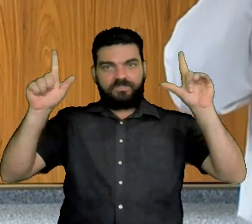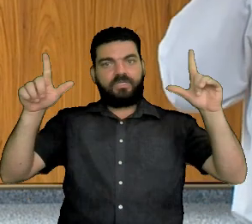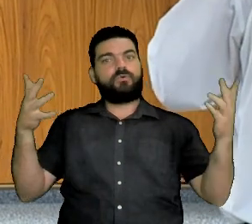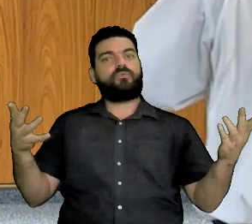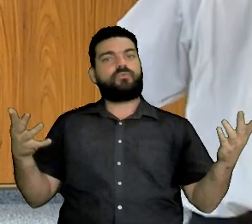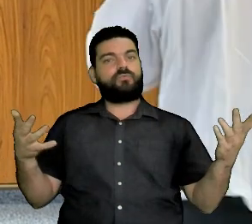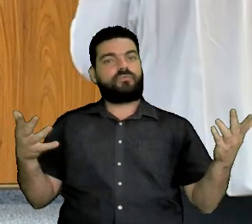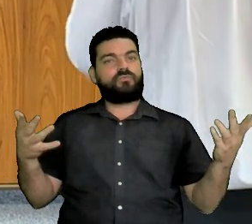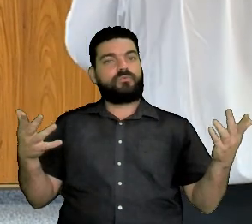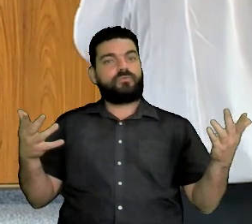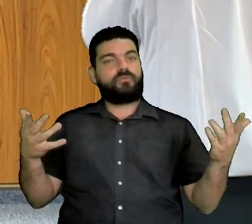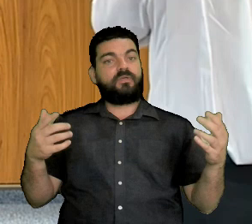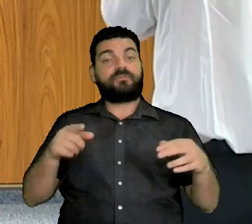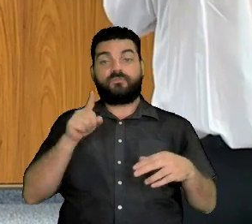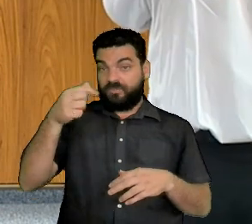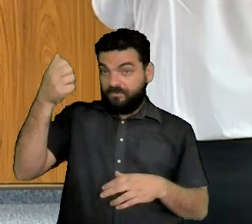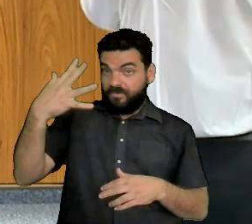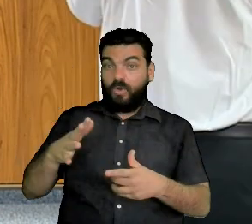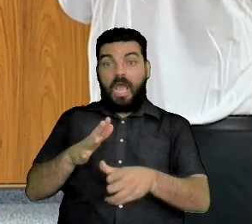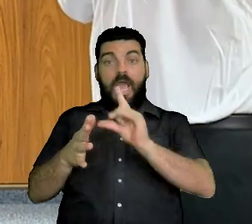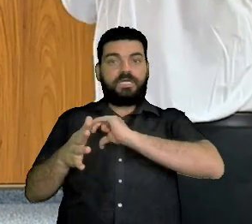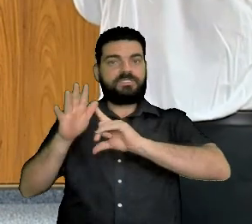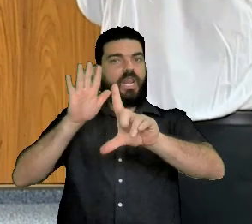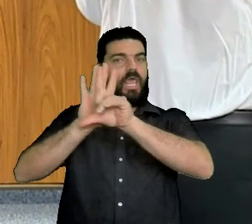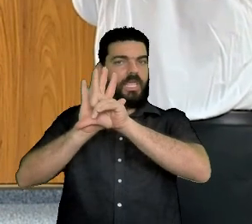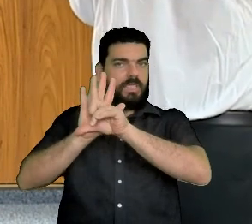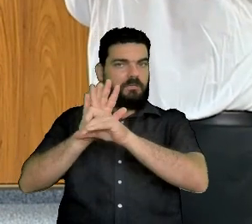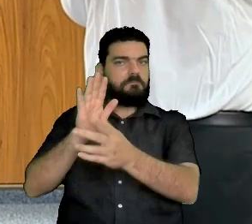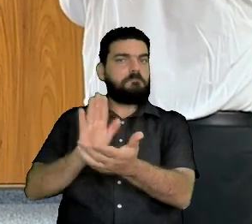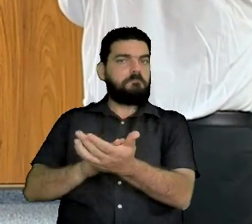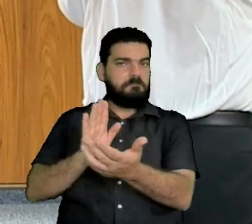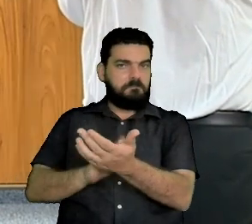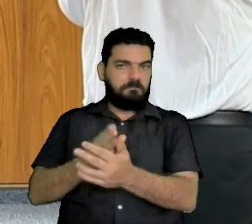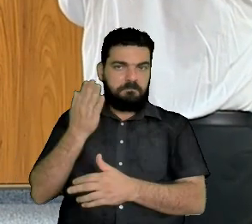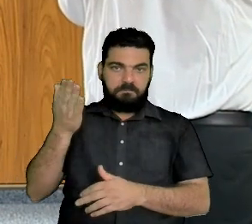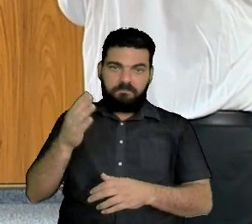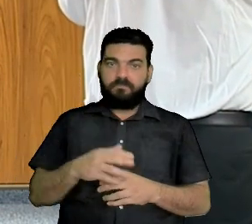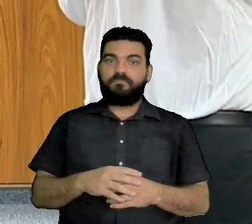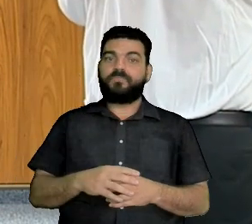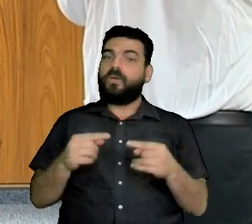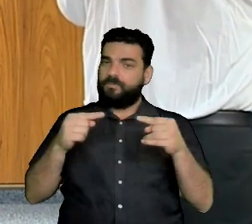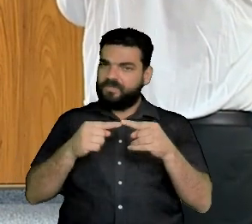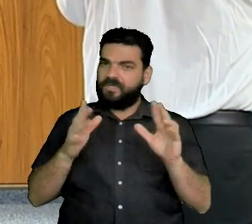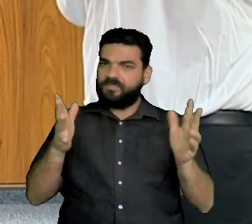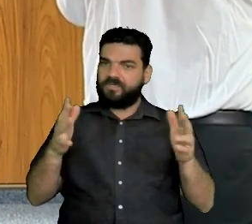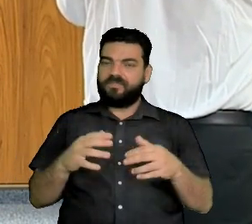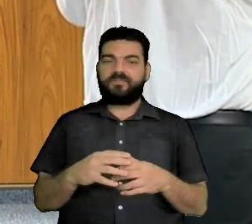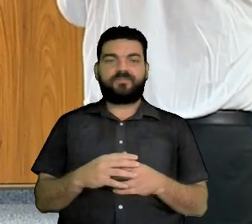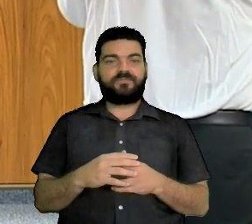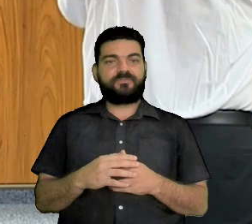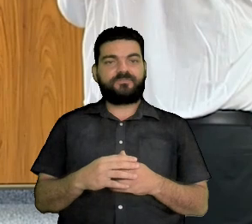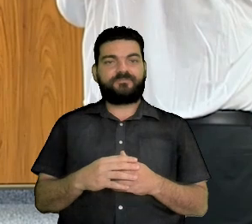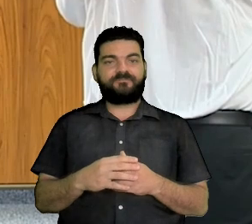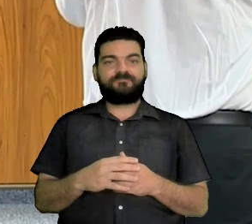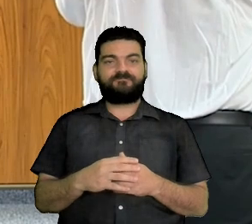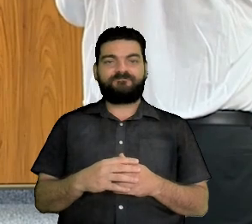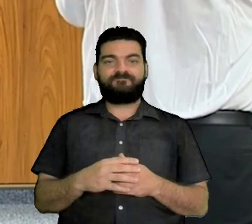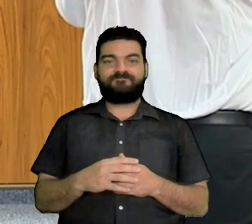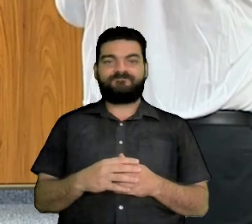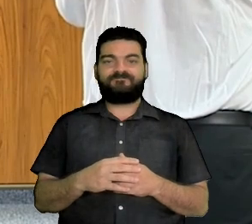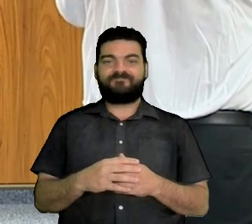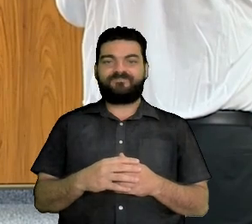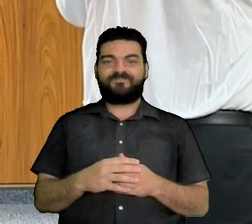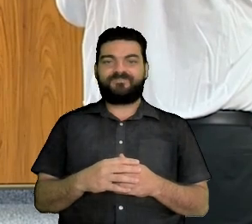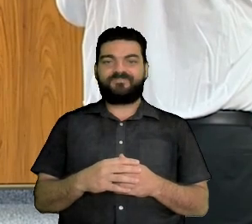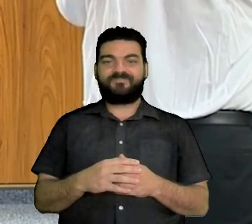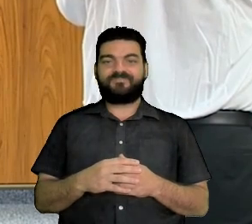ser. Então, isso a gente tem que estar focado. Então, você se antecipou à legislação, então, é um